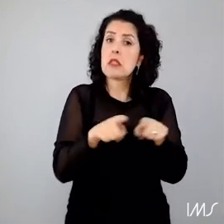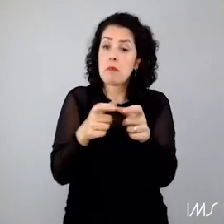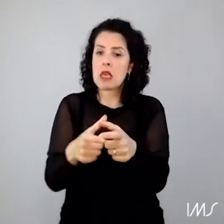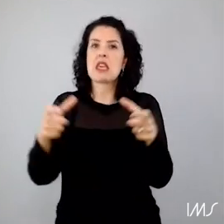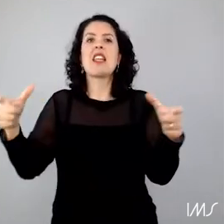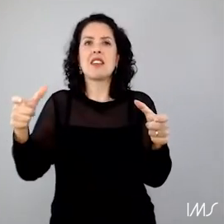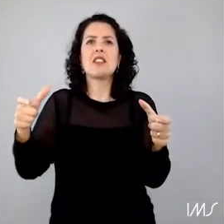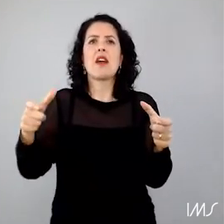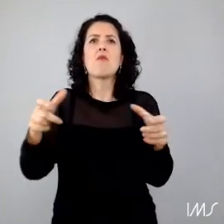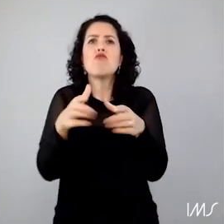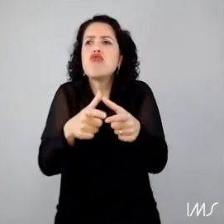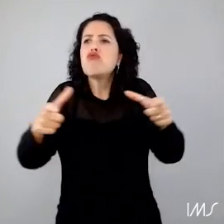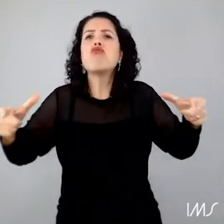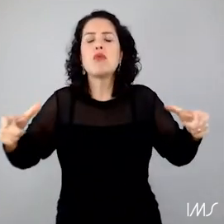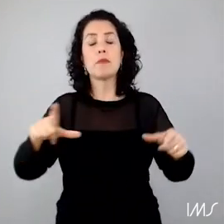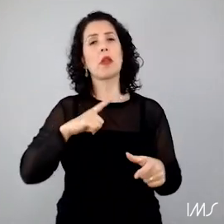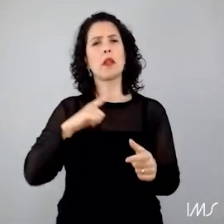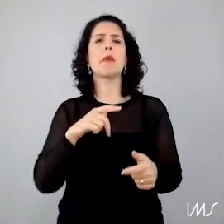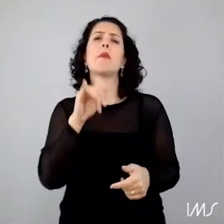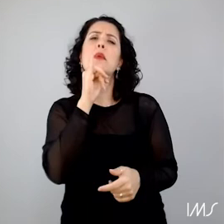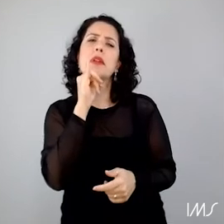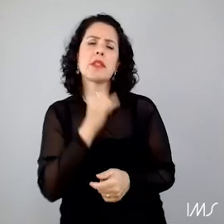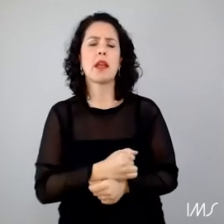aqui, as famosas e tradicionais